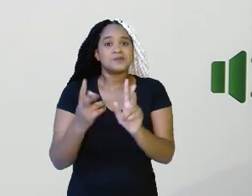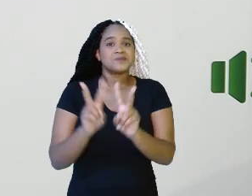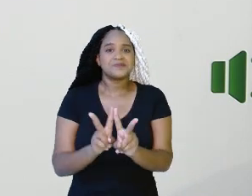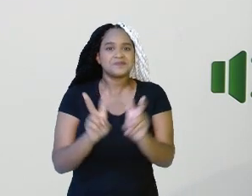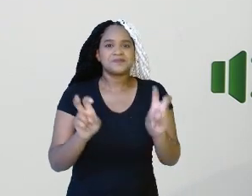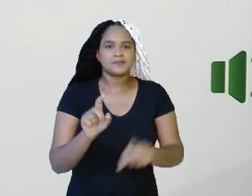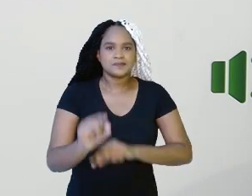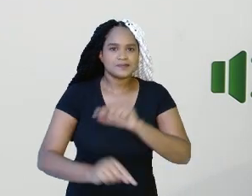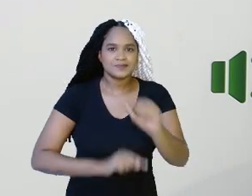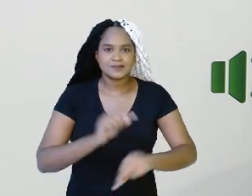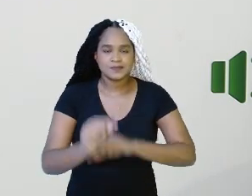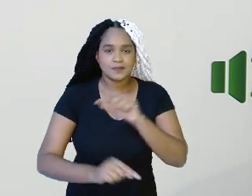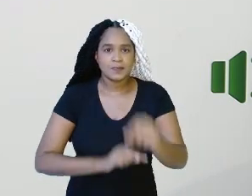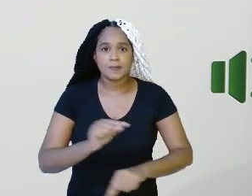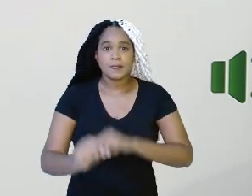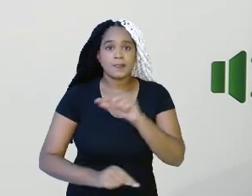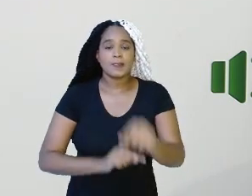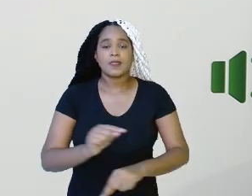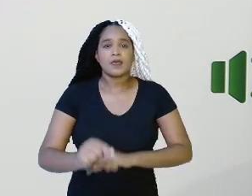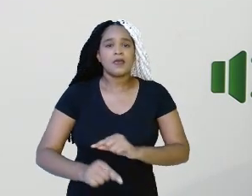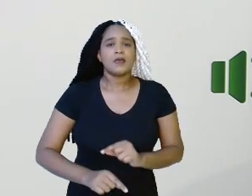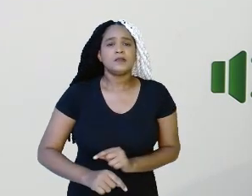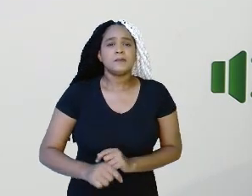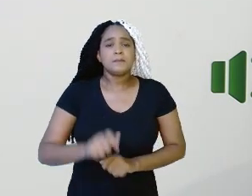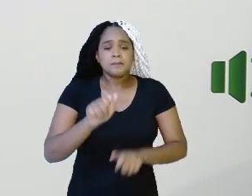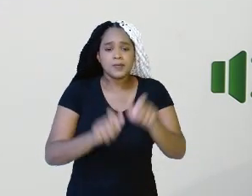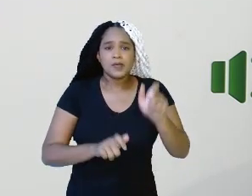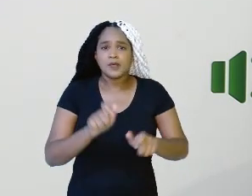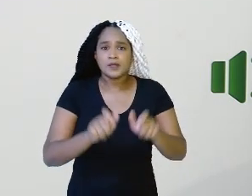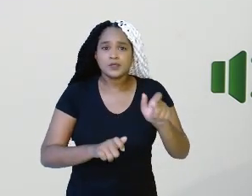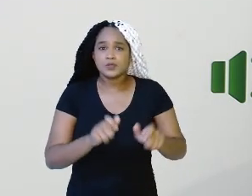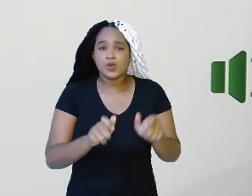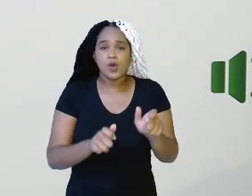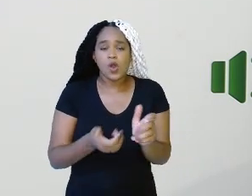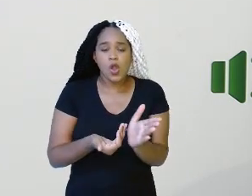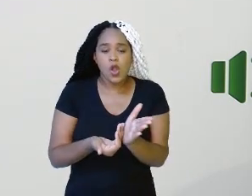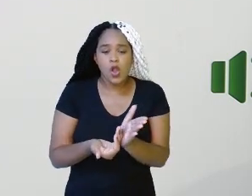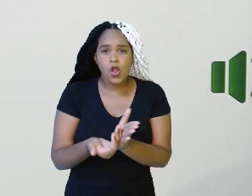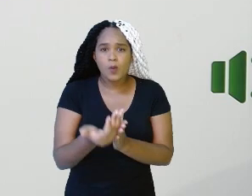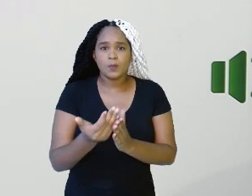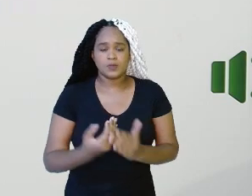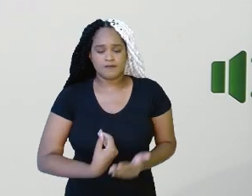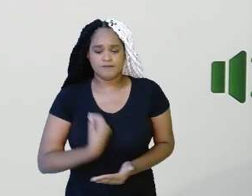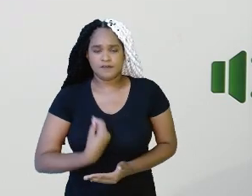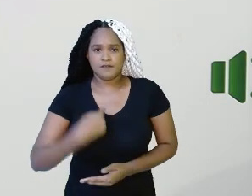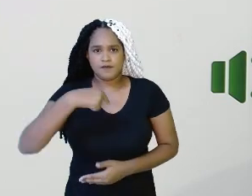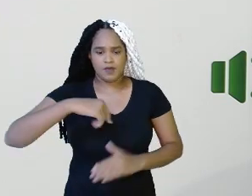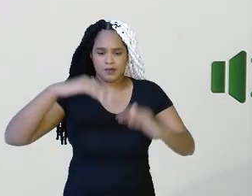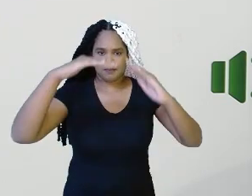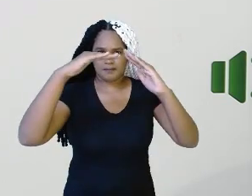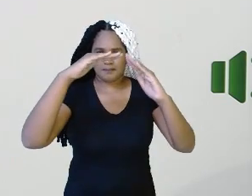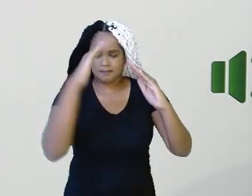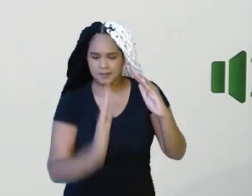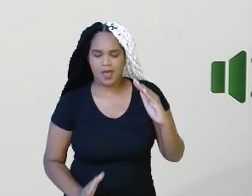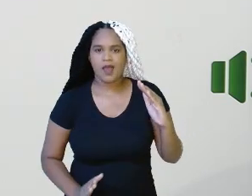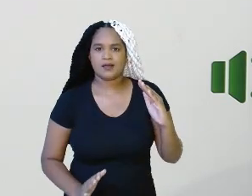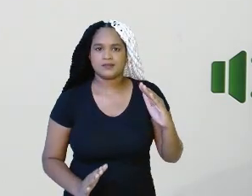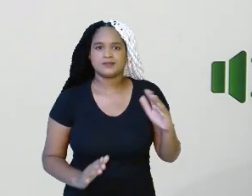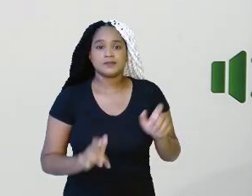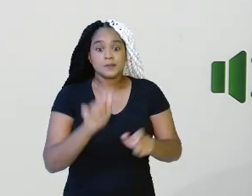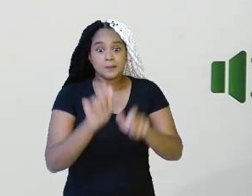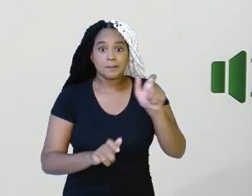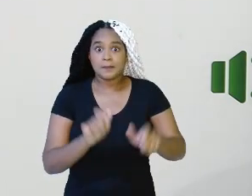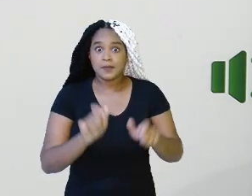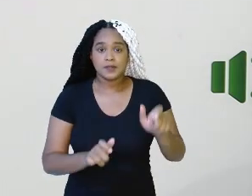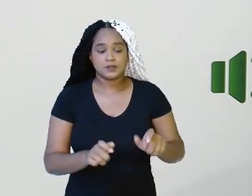os primeiros habitantes do Brasil. Exatamente, quando a gente fala indígenas, nós estamos falando nas pessoas